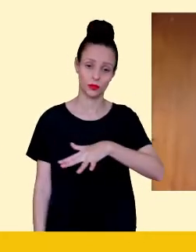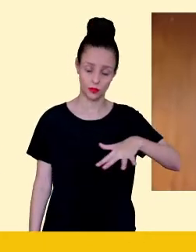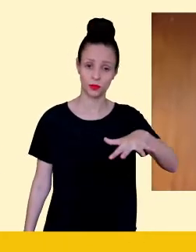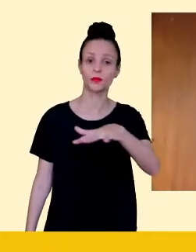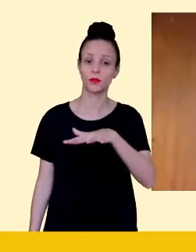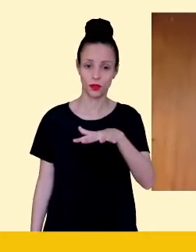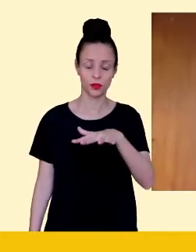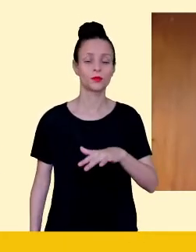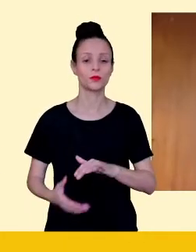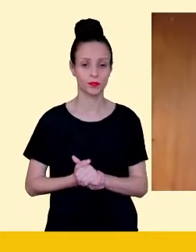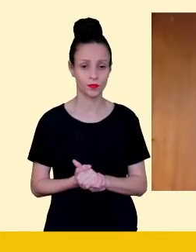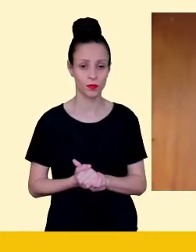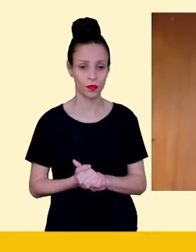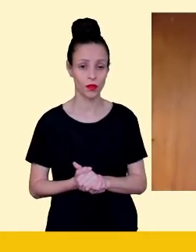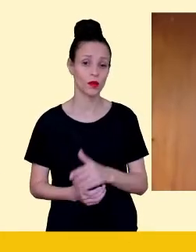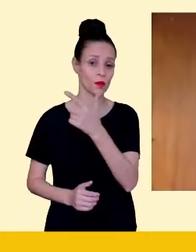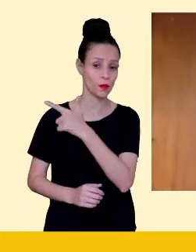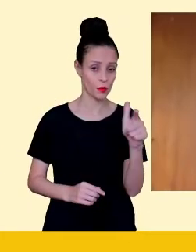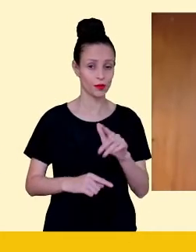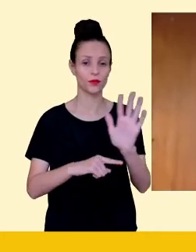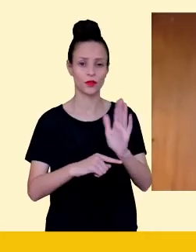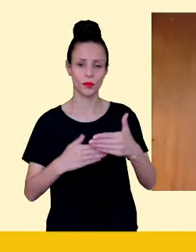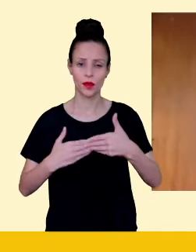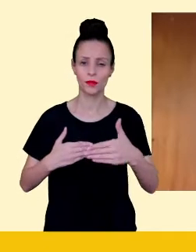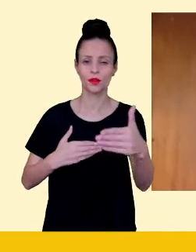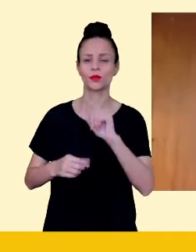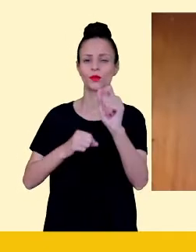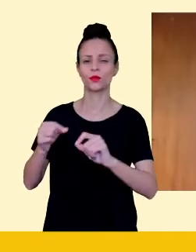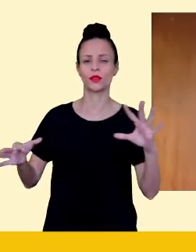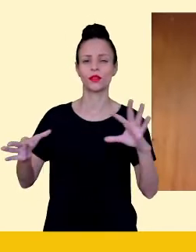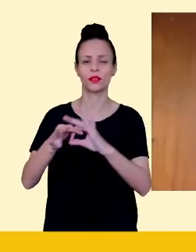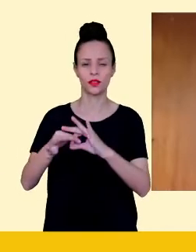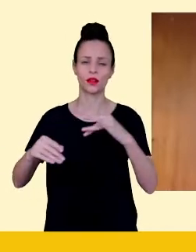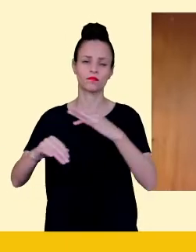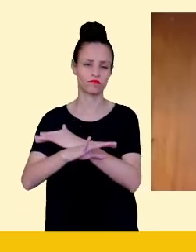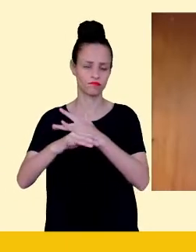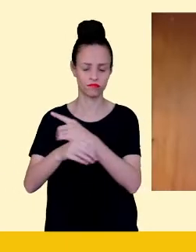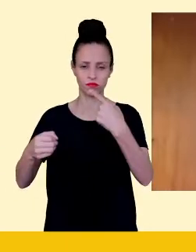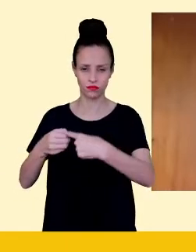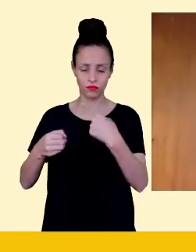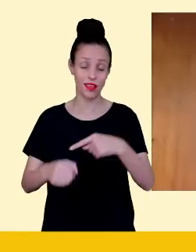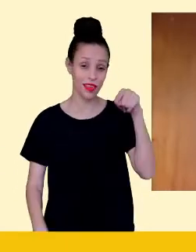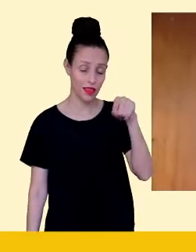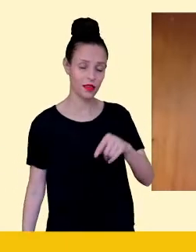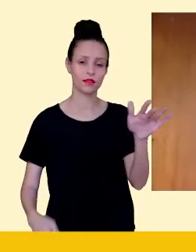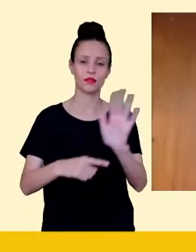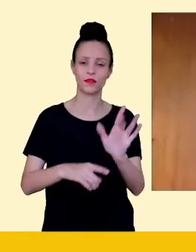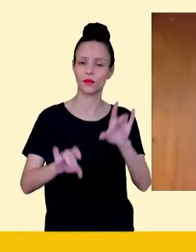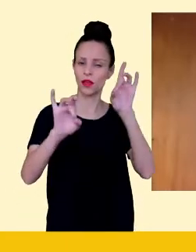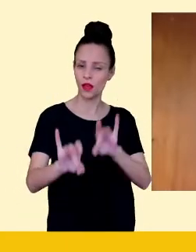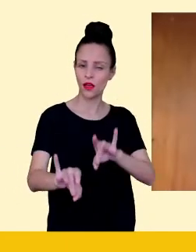princípio, a partir do espaço urbano e da cidade, aqui no A Flecha e a Farda, muito atravessado por esse eixo